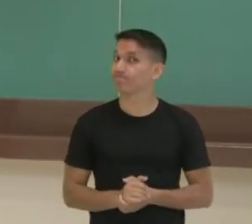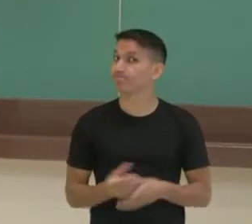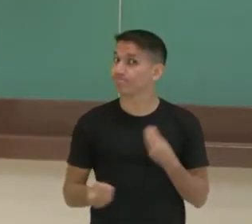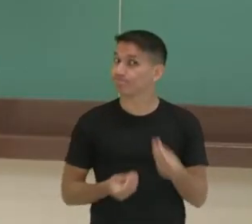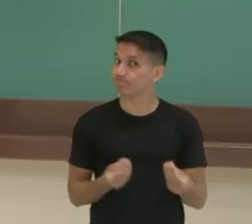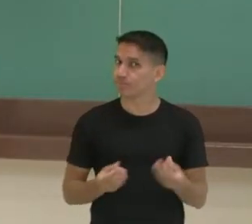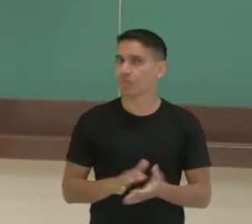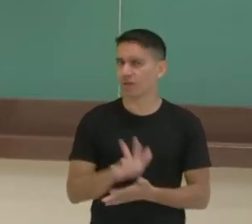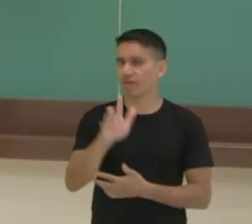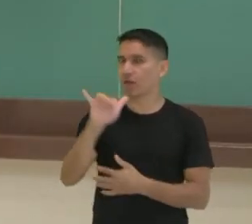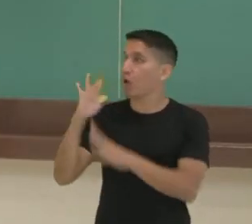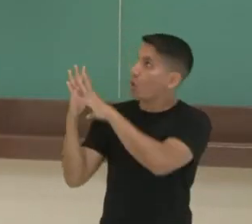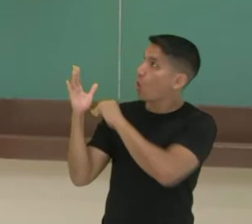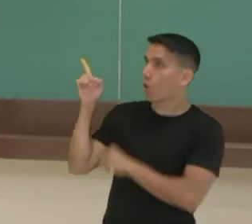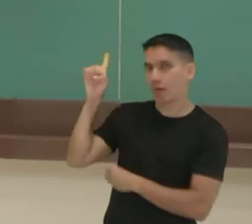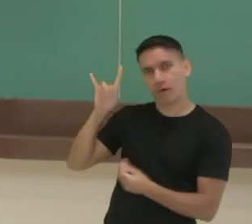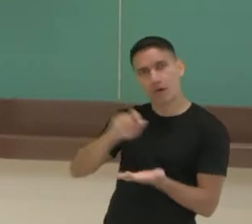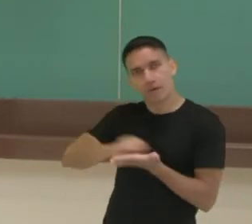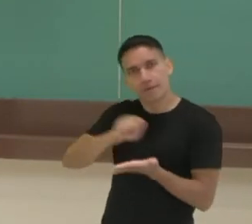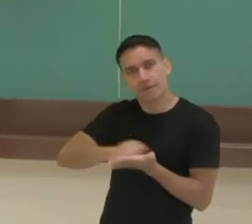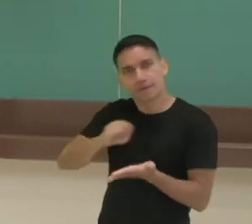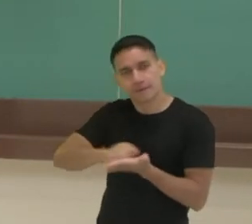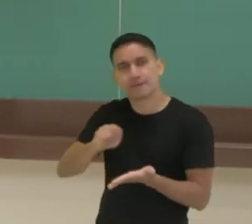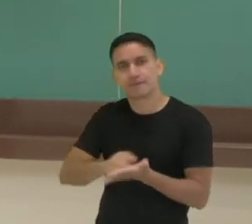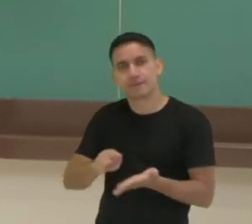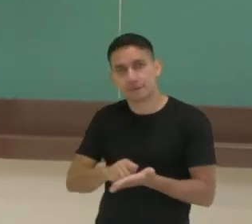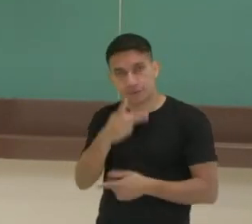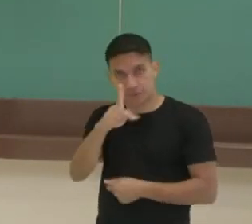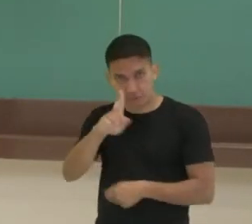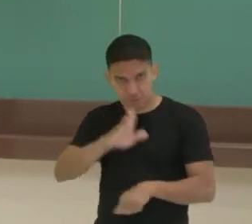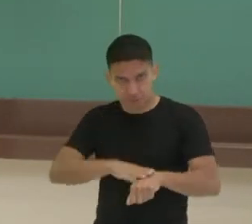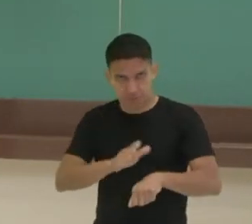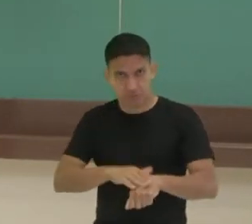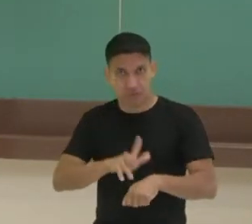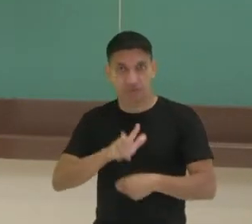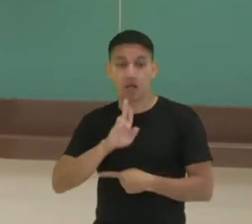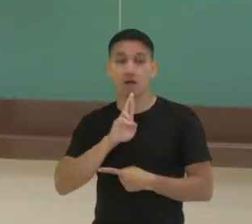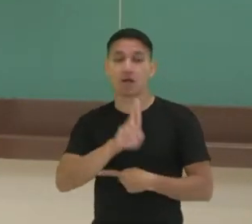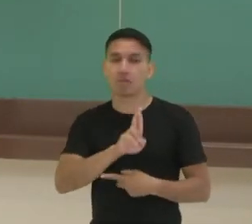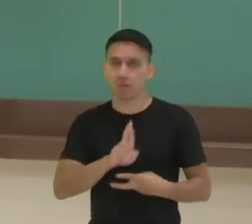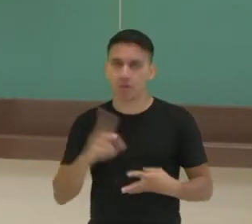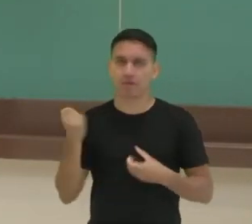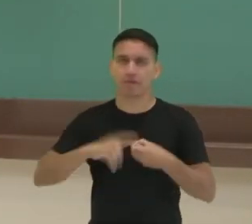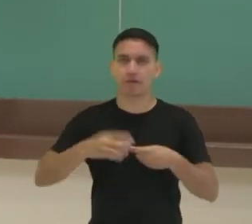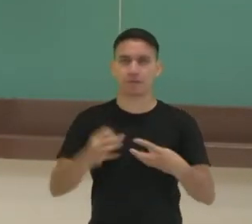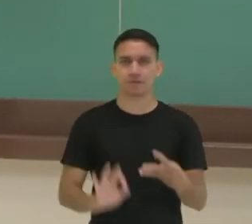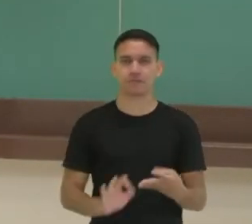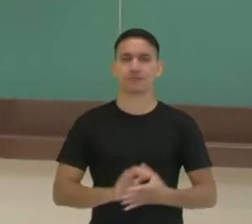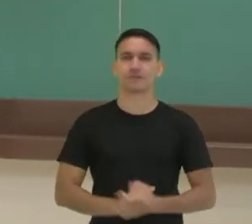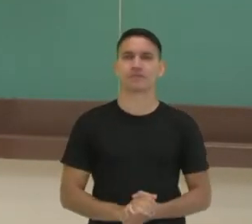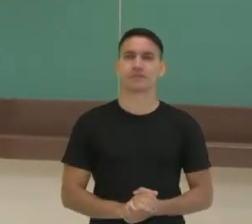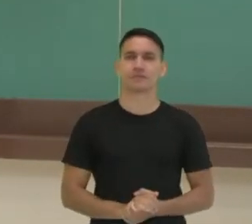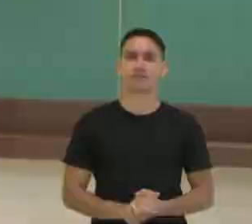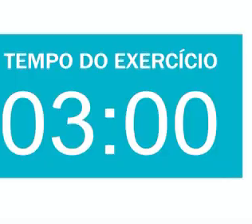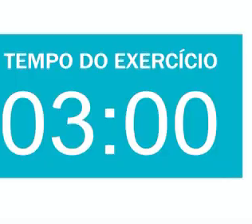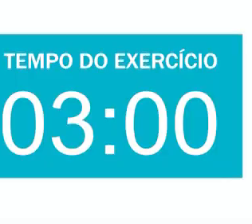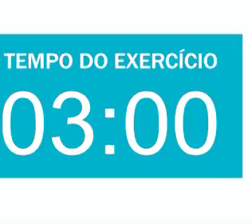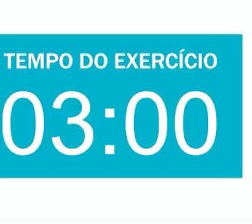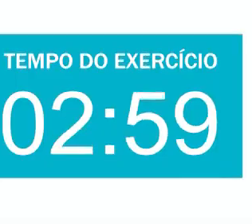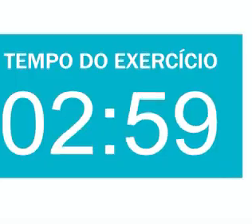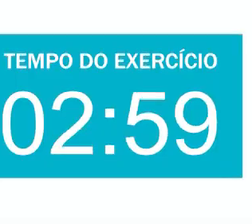Vocês vão copiar essa questão no caderno de vocês, vão respondê-la e nós voltamos com a correção.